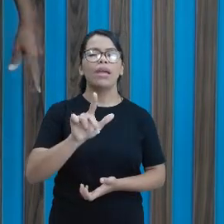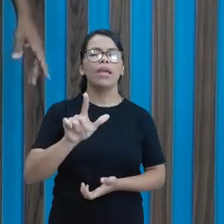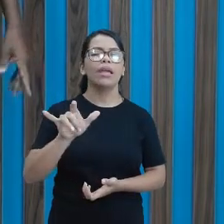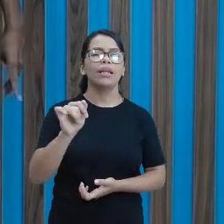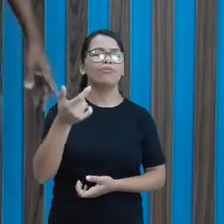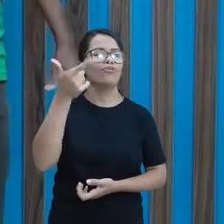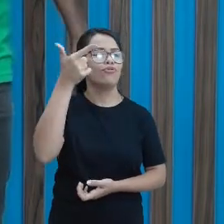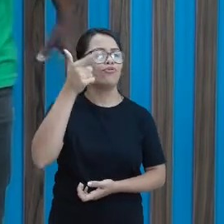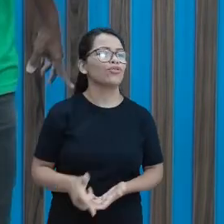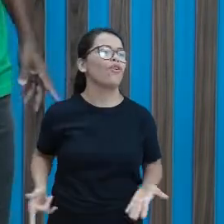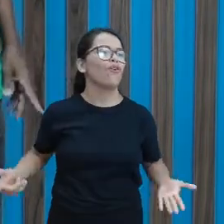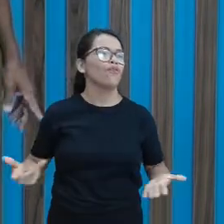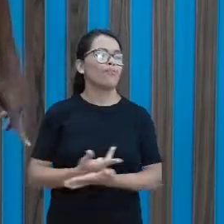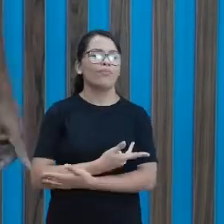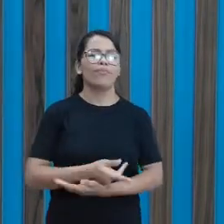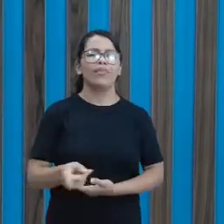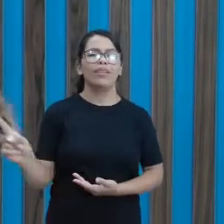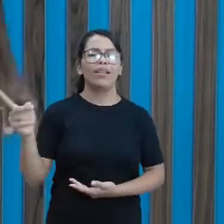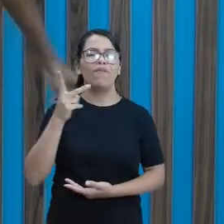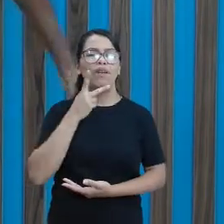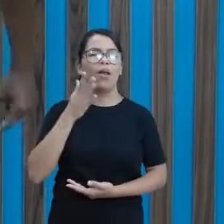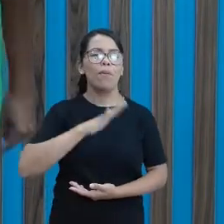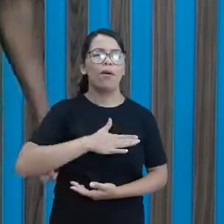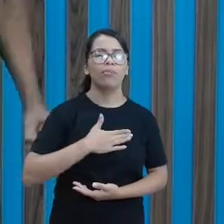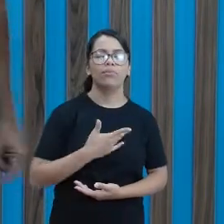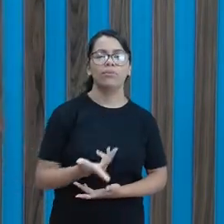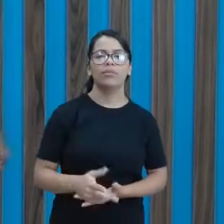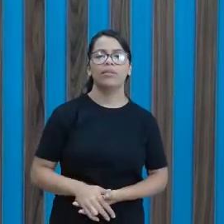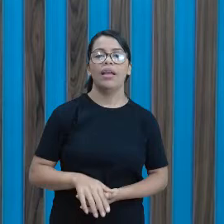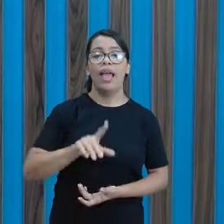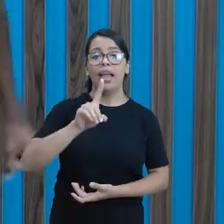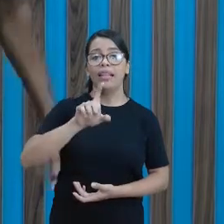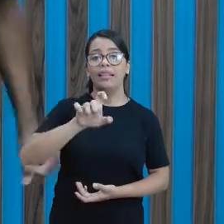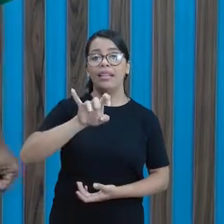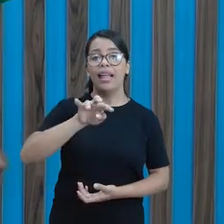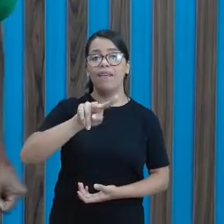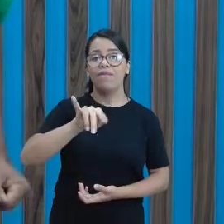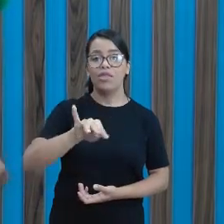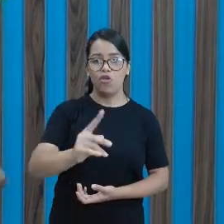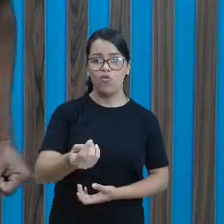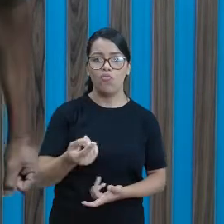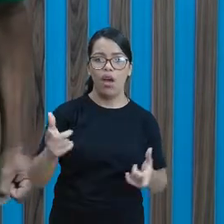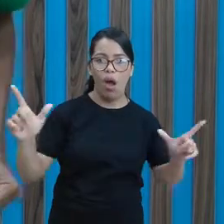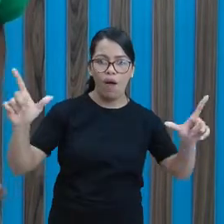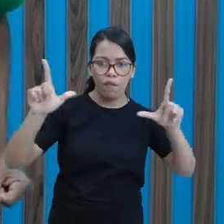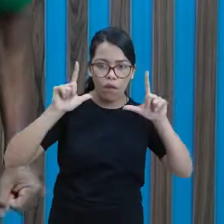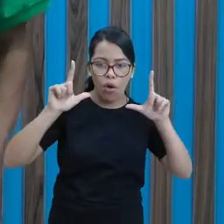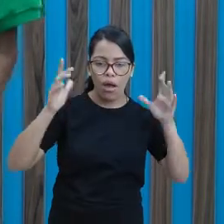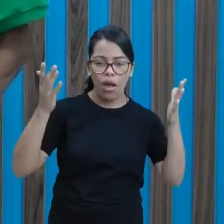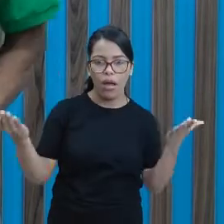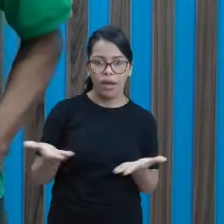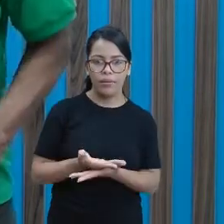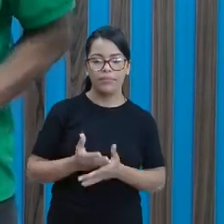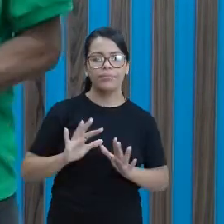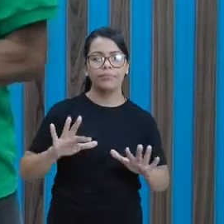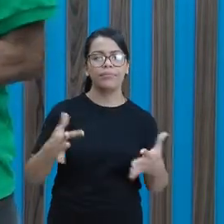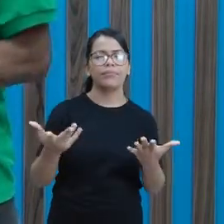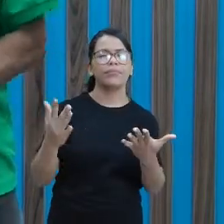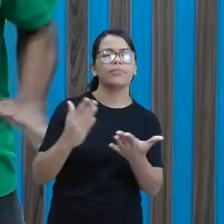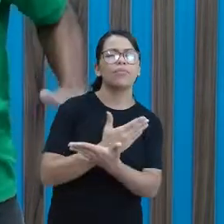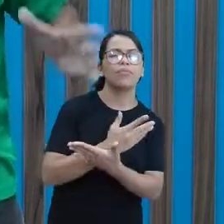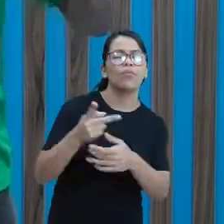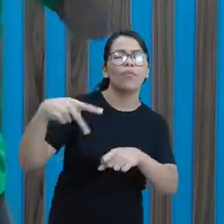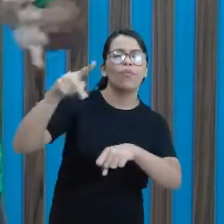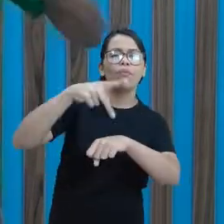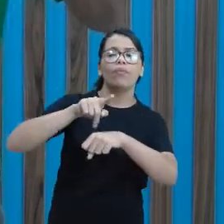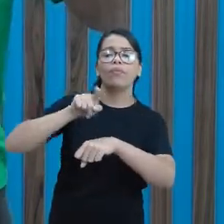mim. Davinho, fecha aqui, Davinho. Fecha aqui, Fecha no Davinho. rostinho Fecha lindo. aqui. Fecha no rostinho lindo Será dele. que alguns países lá na